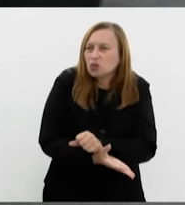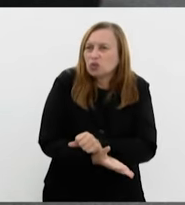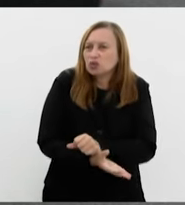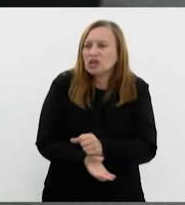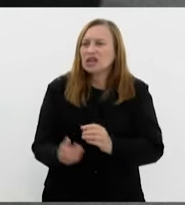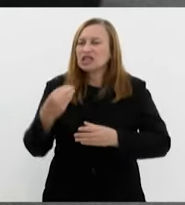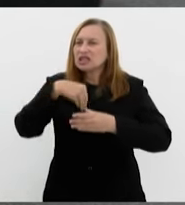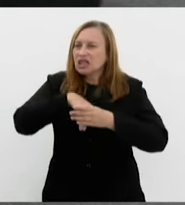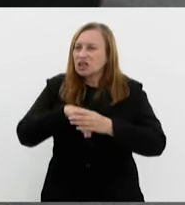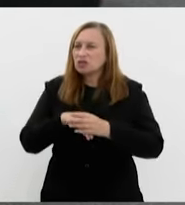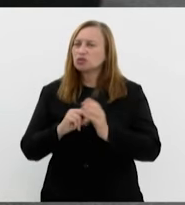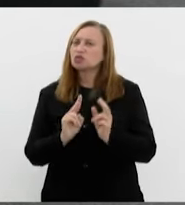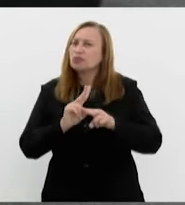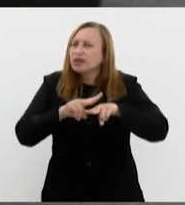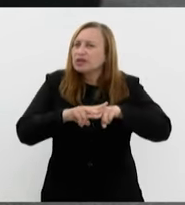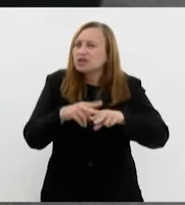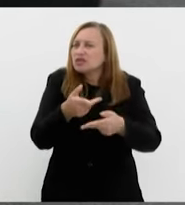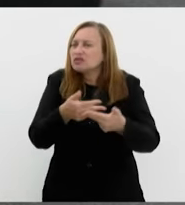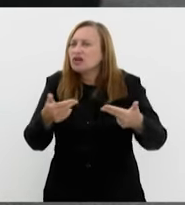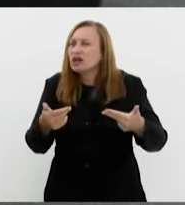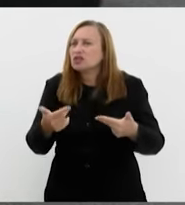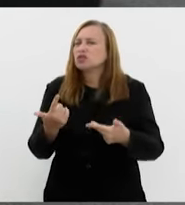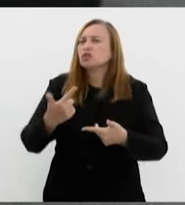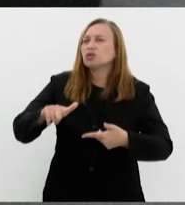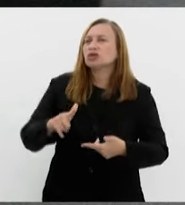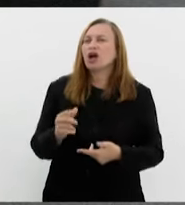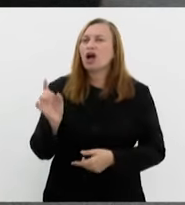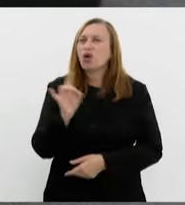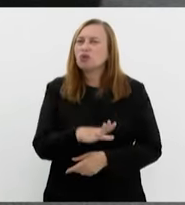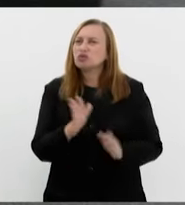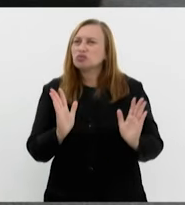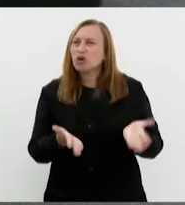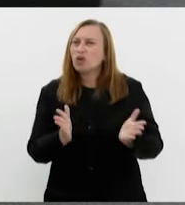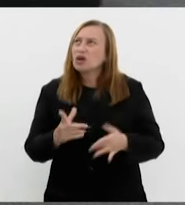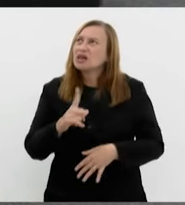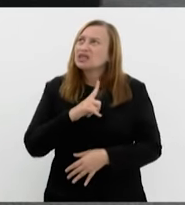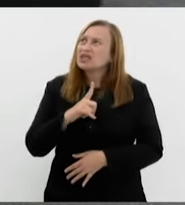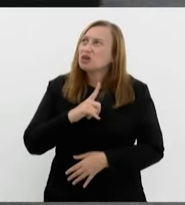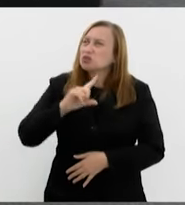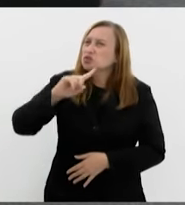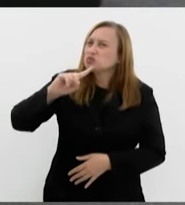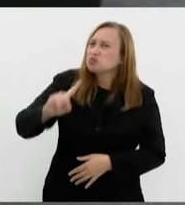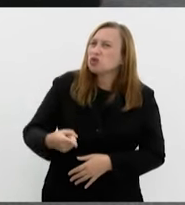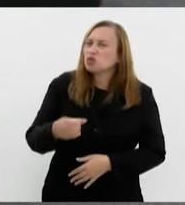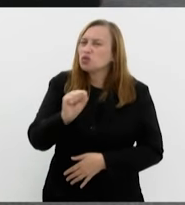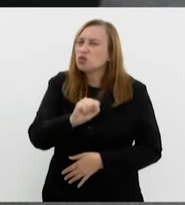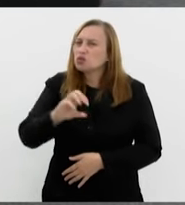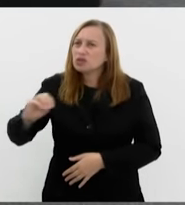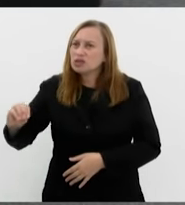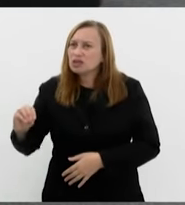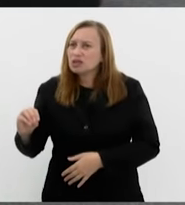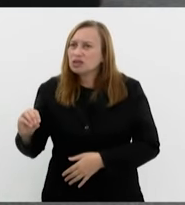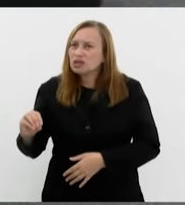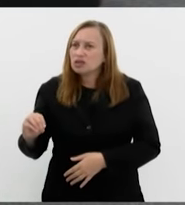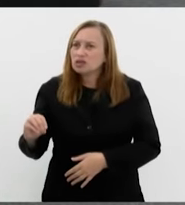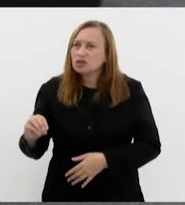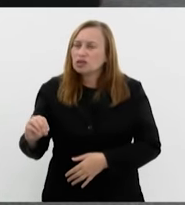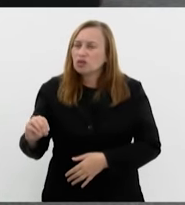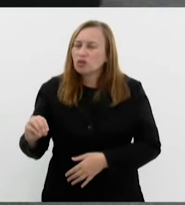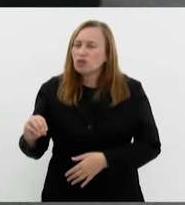outras milhares. A última agora, presidente, nós temos 1.800